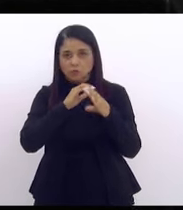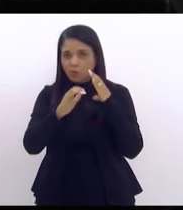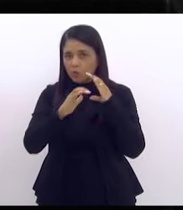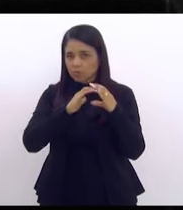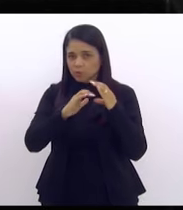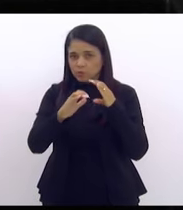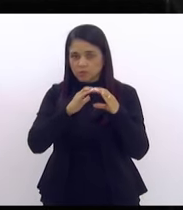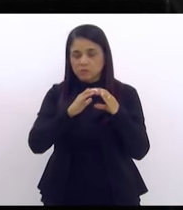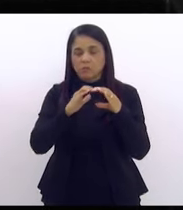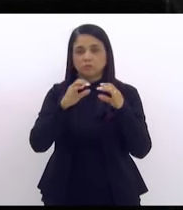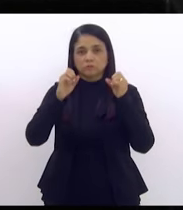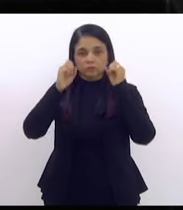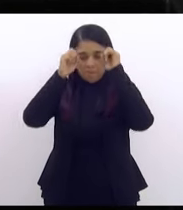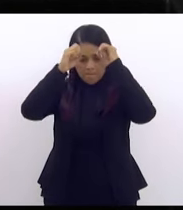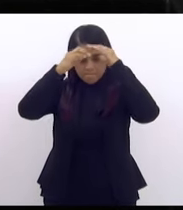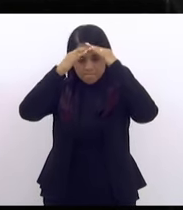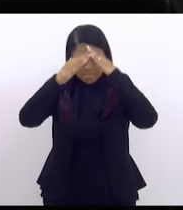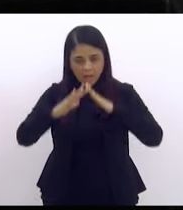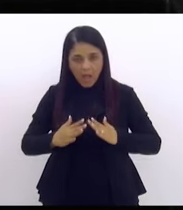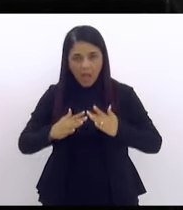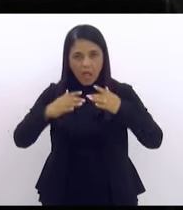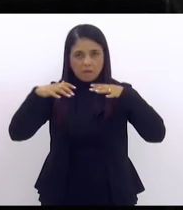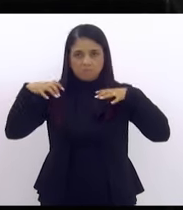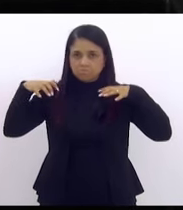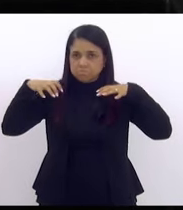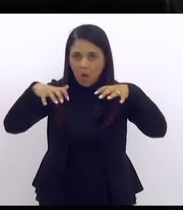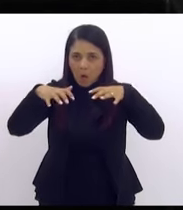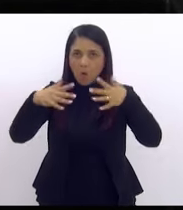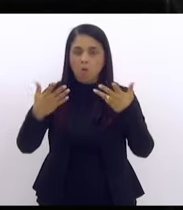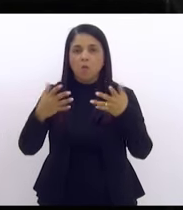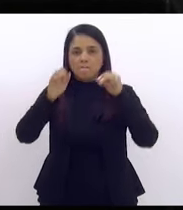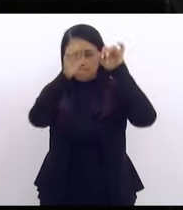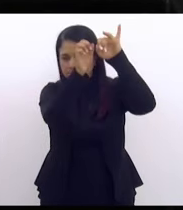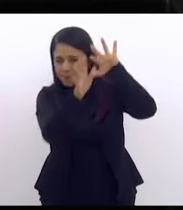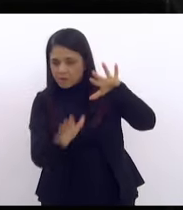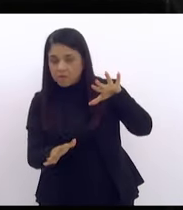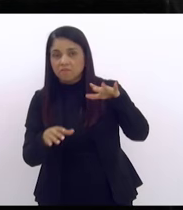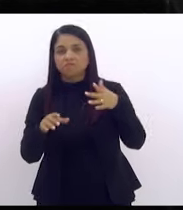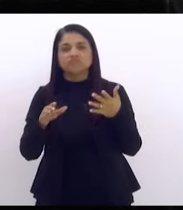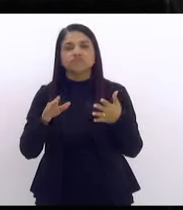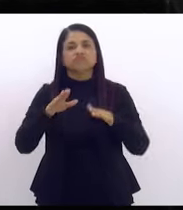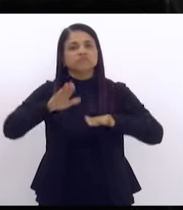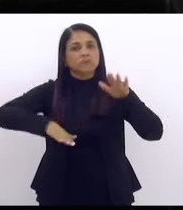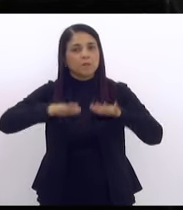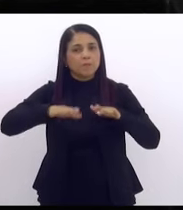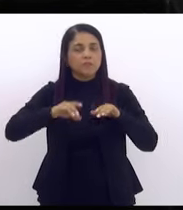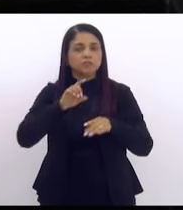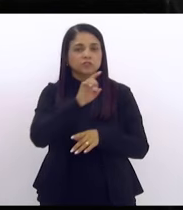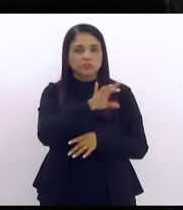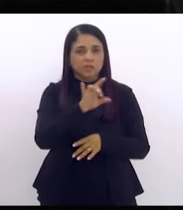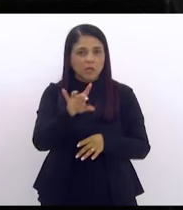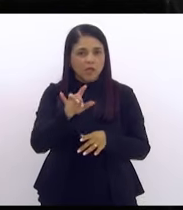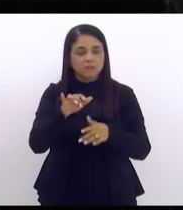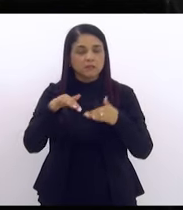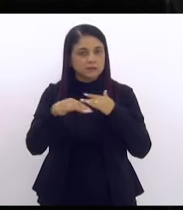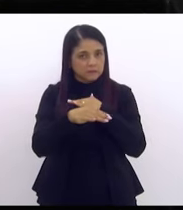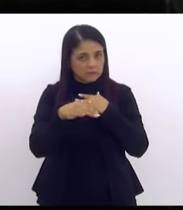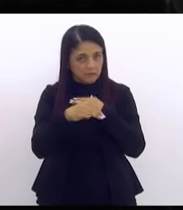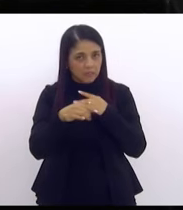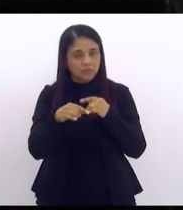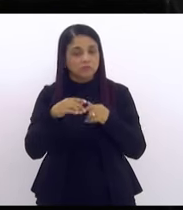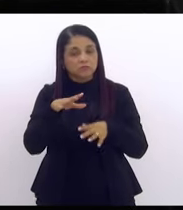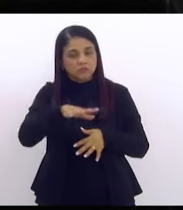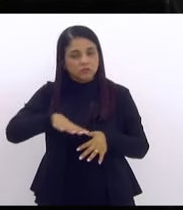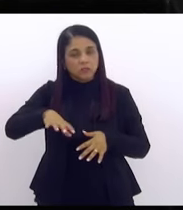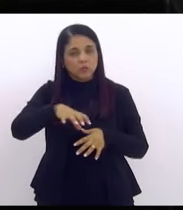de desastre depende de uma série de atividades a cargo de diferentes atores. Em relação ao setor